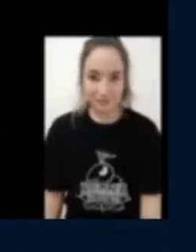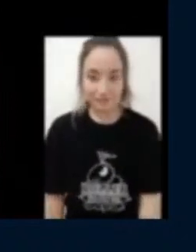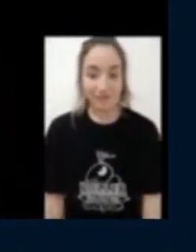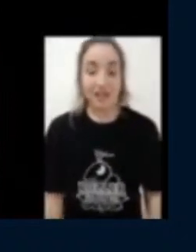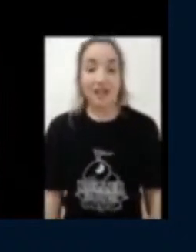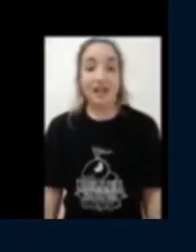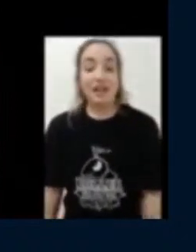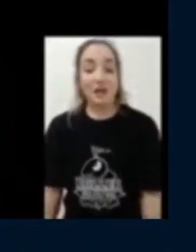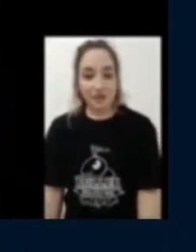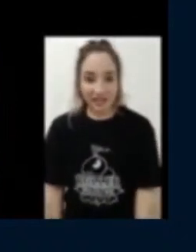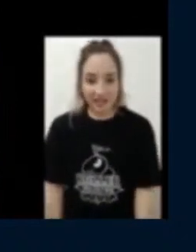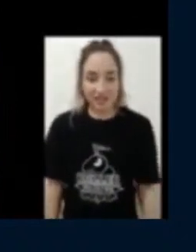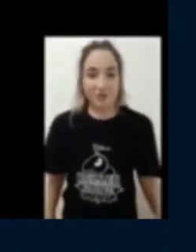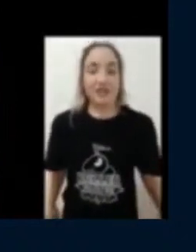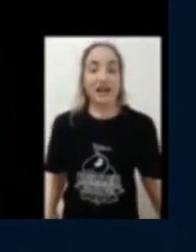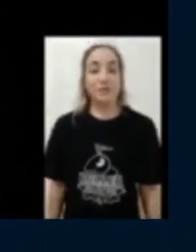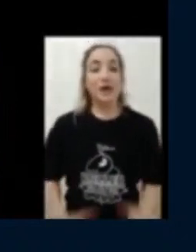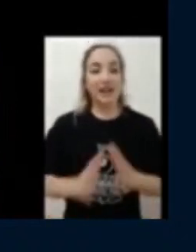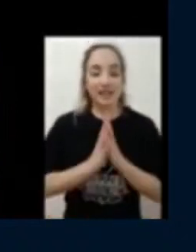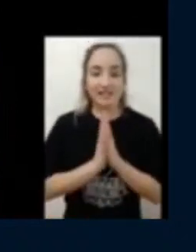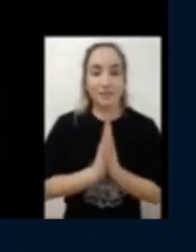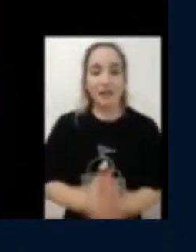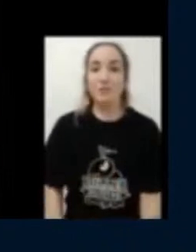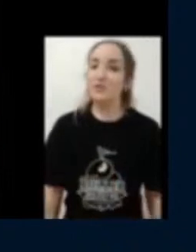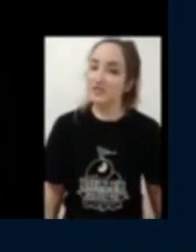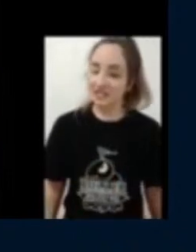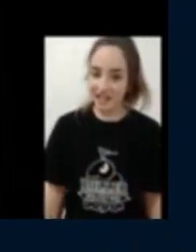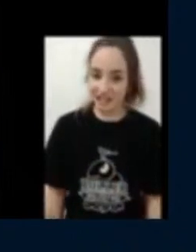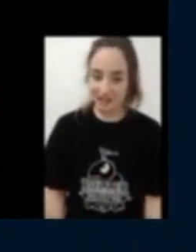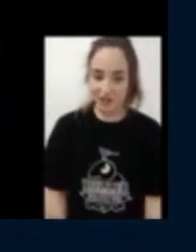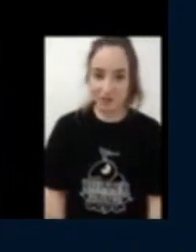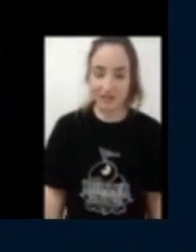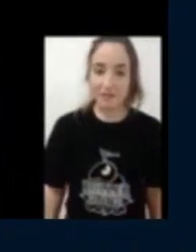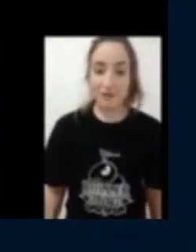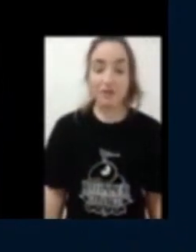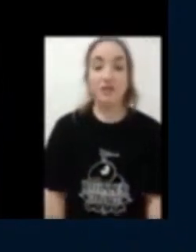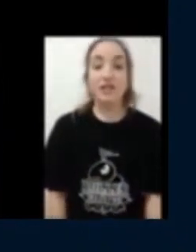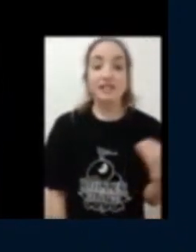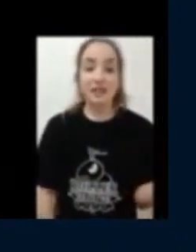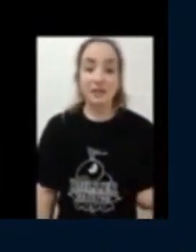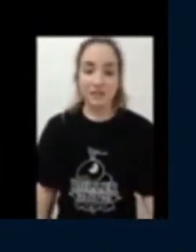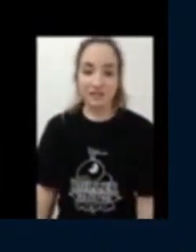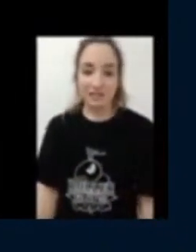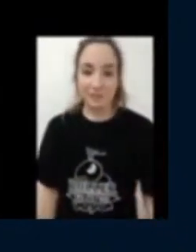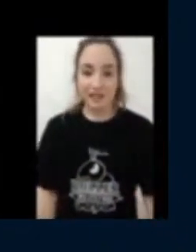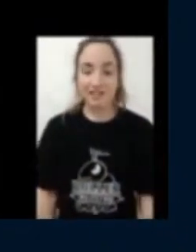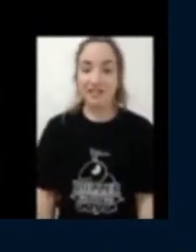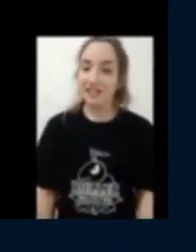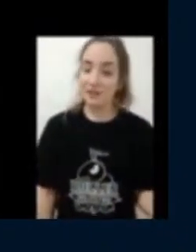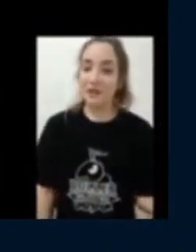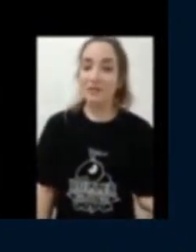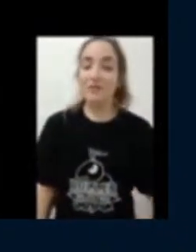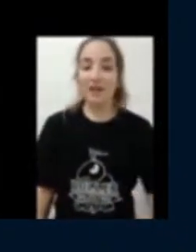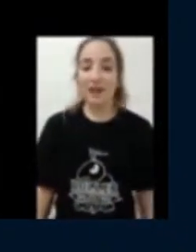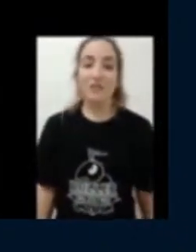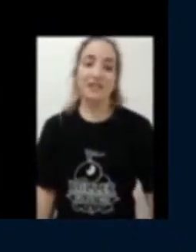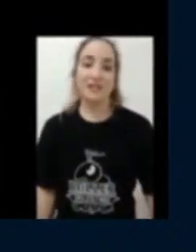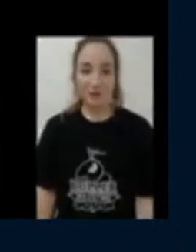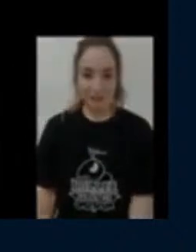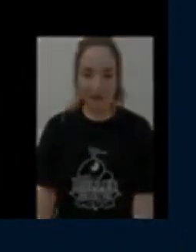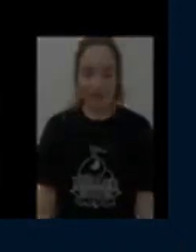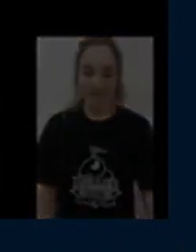escolas. Eu gostaria de dar o meu agradecimento por vocês terem assistido esse vídeo. Sigam as nossas páginas e também